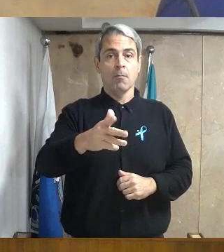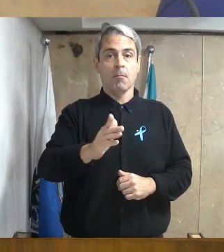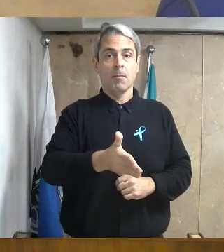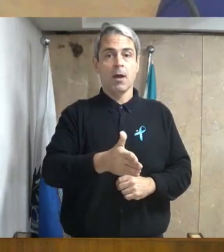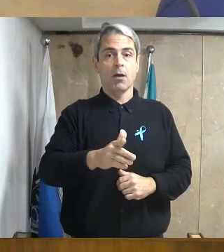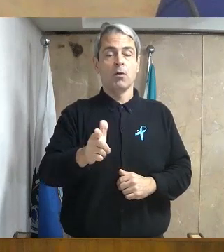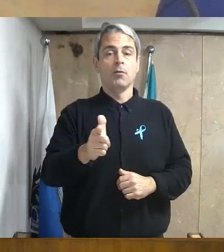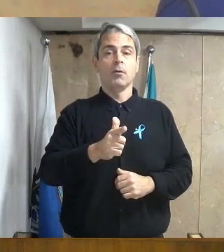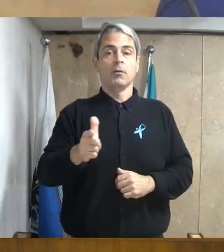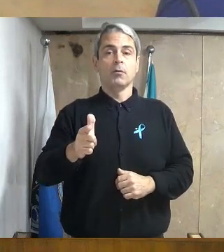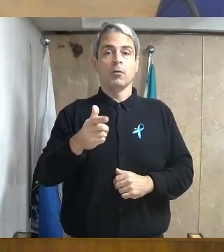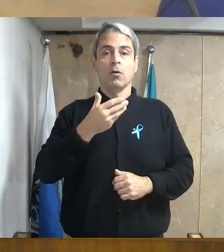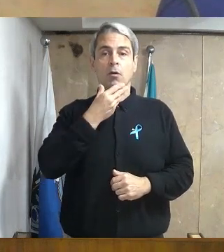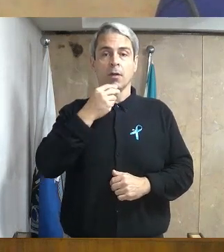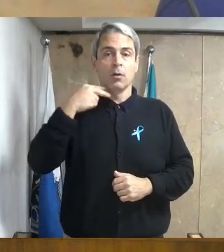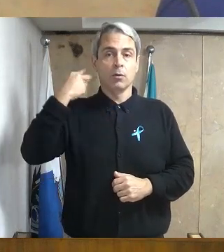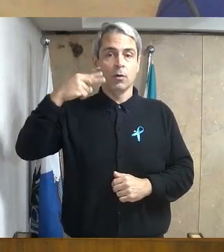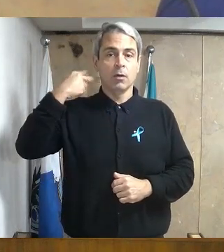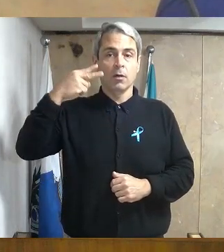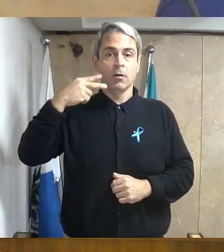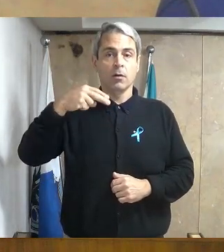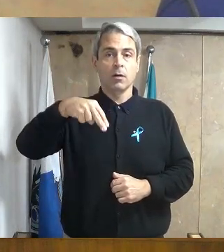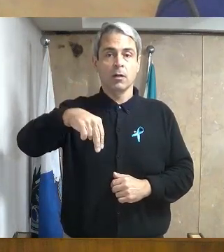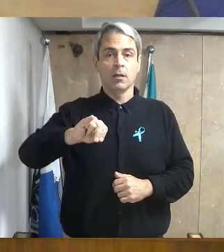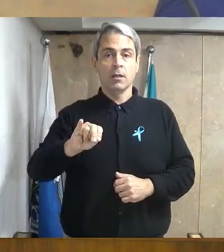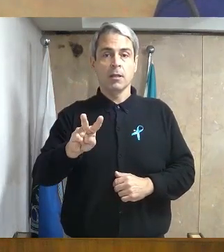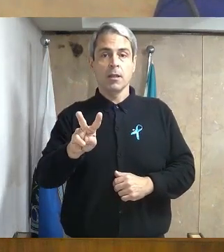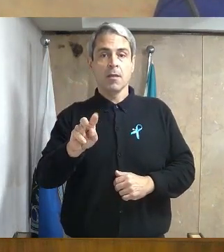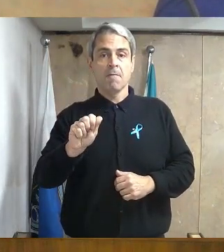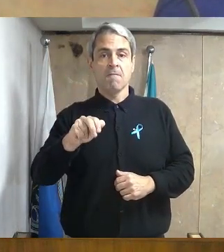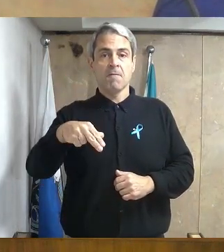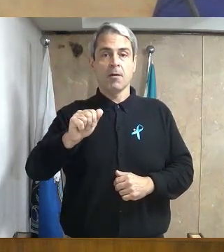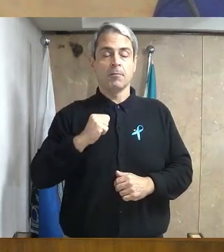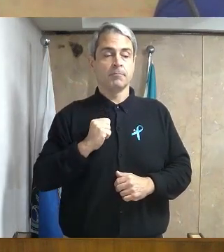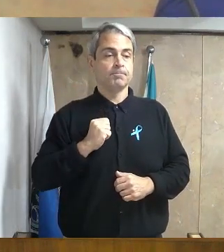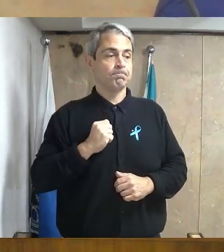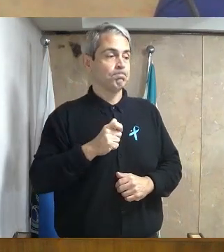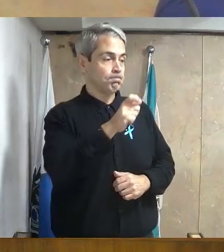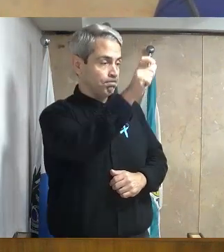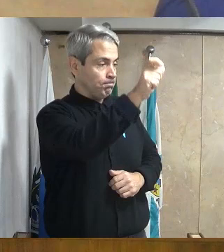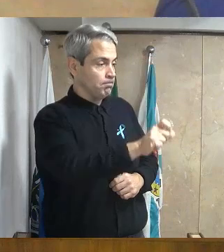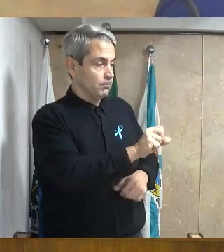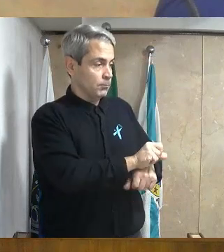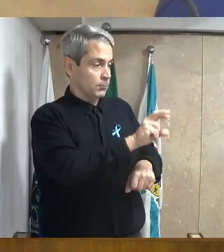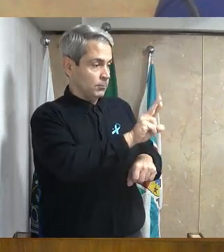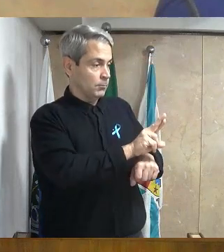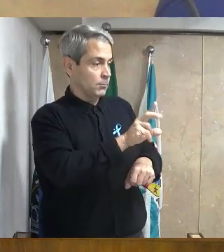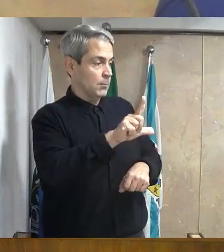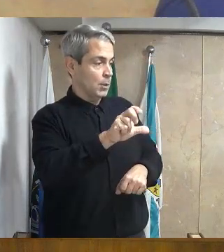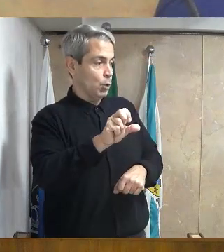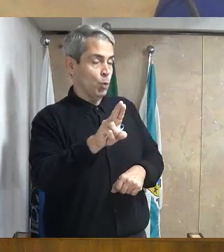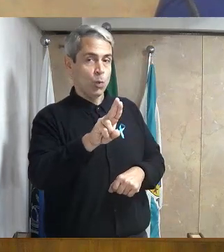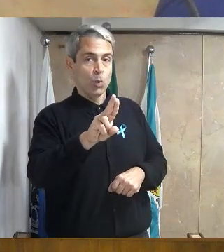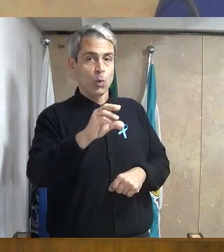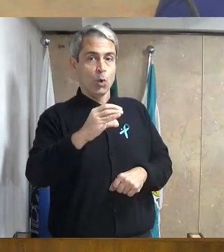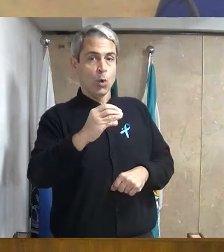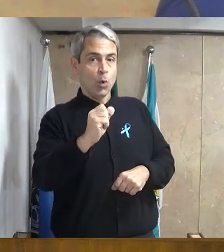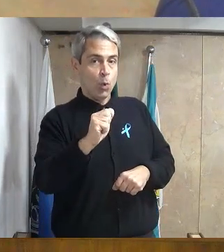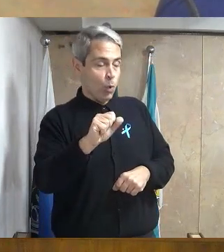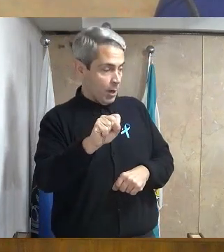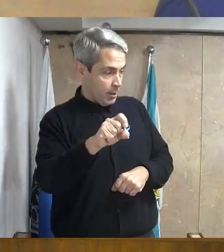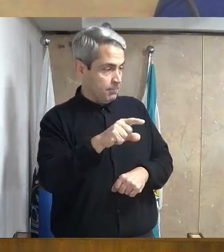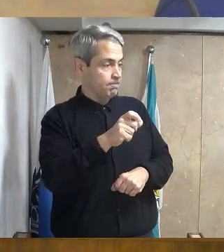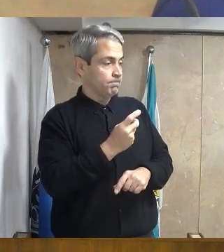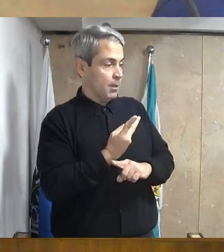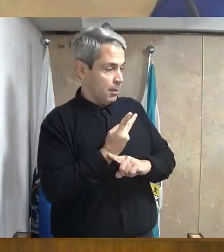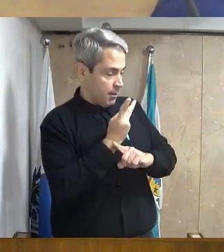391/2022, do excelentíssimo senhor vereador Nivão Almeida, concedendo ao ilustríssimo doutor Luca Borges da Fonseca Freire